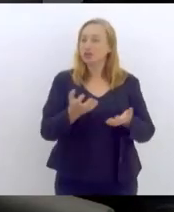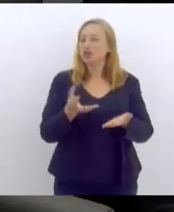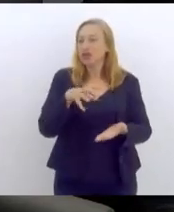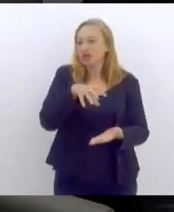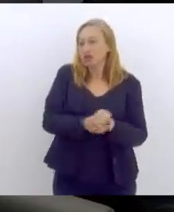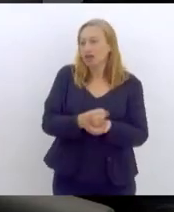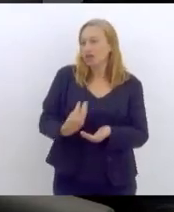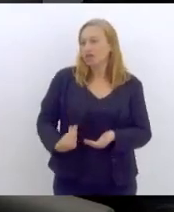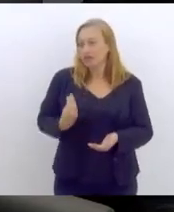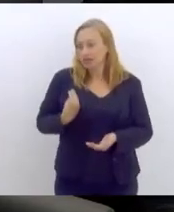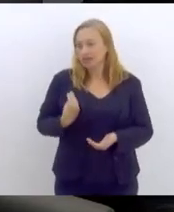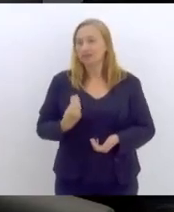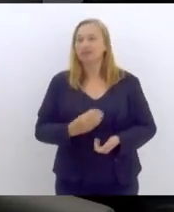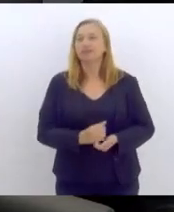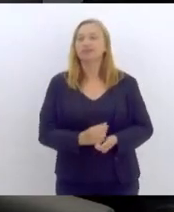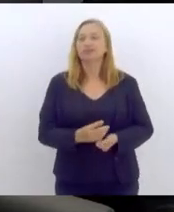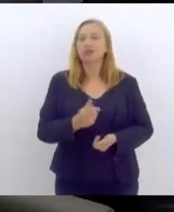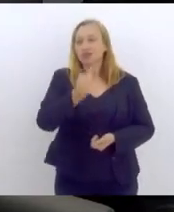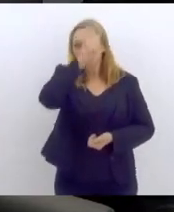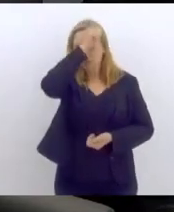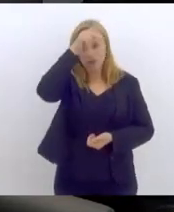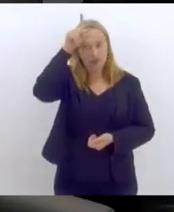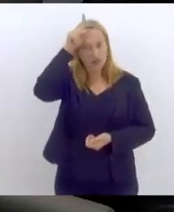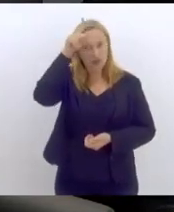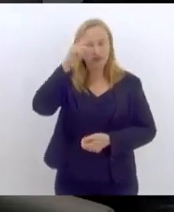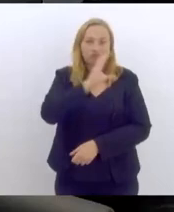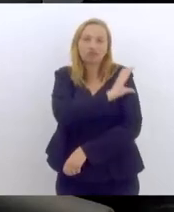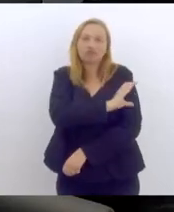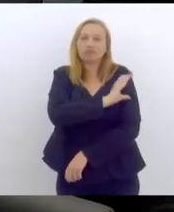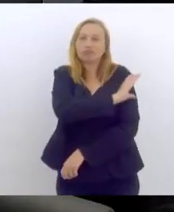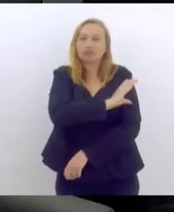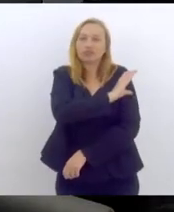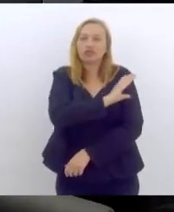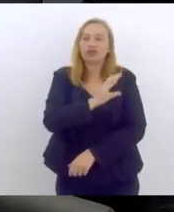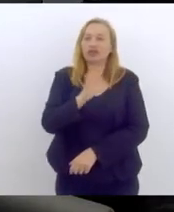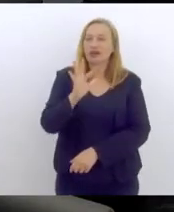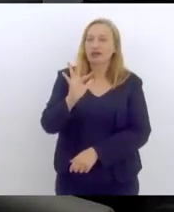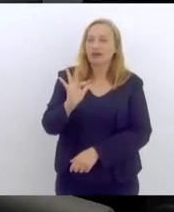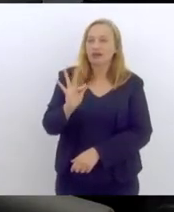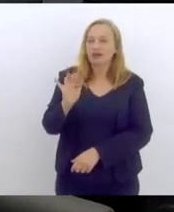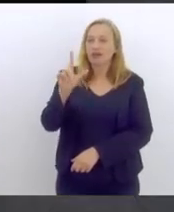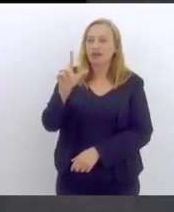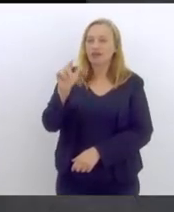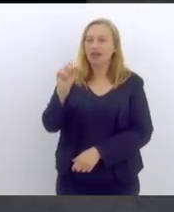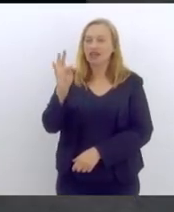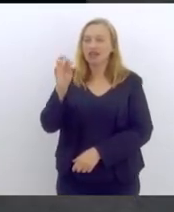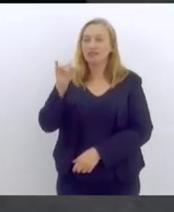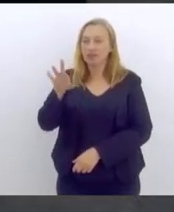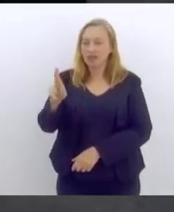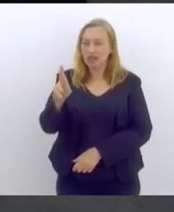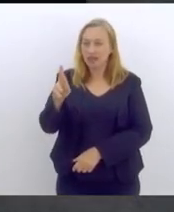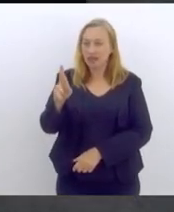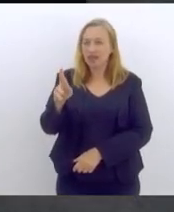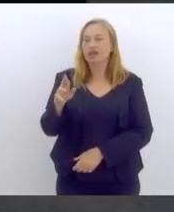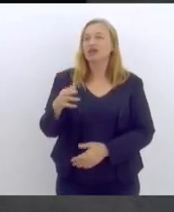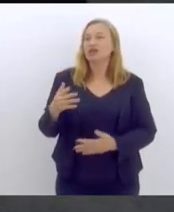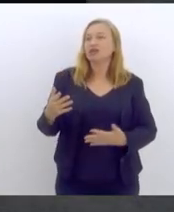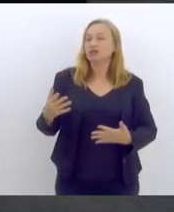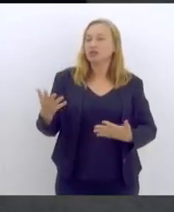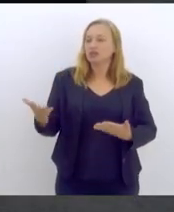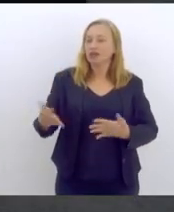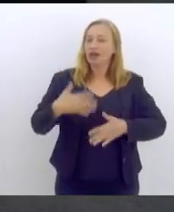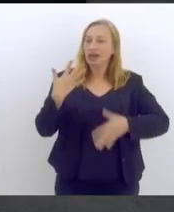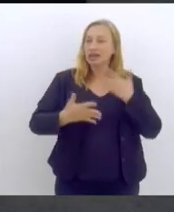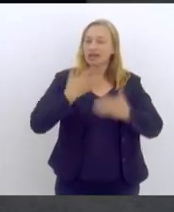registrar a presença do prefeito de Campos dos Goytacazes, Vladimir Garotinho, que nos honra aqui hoje,